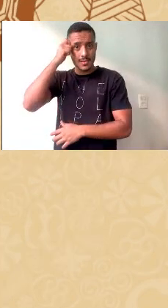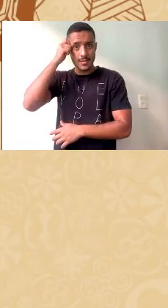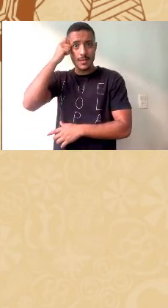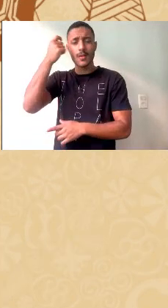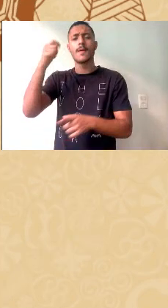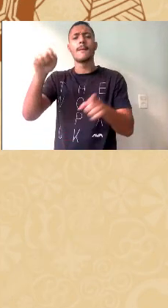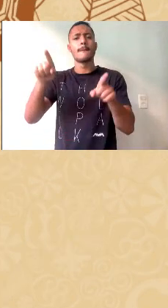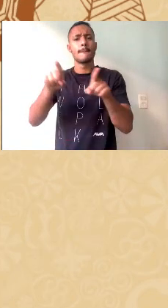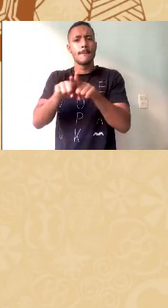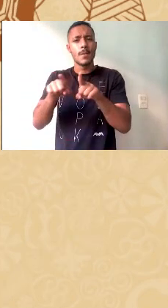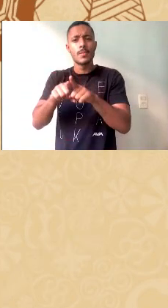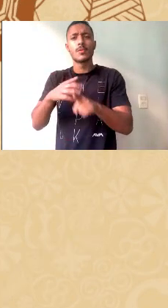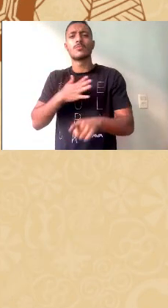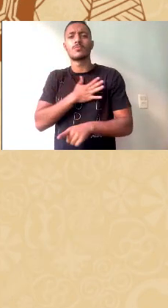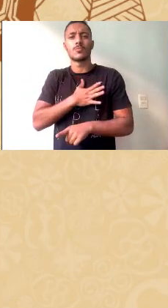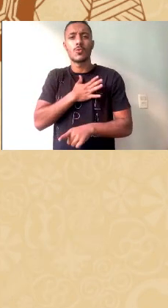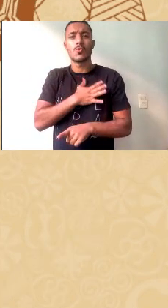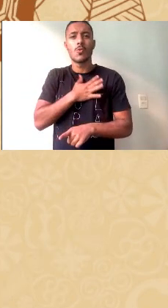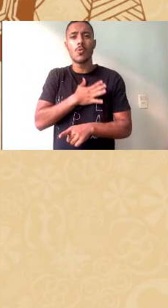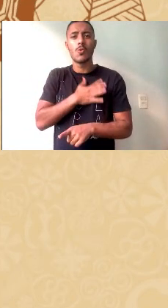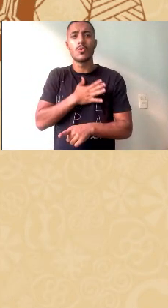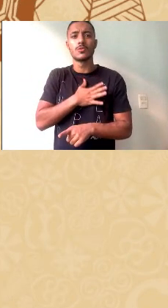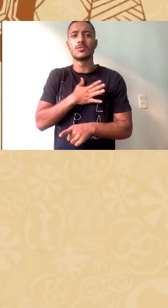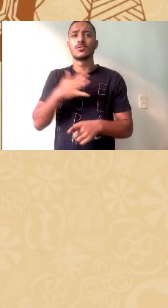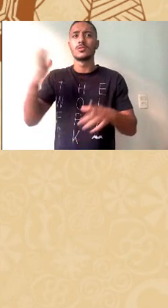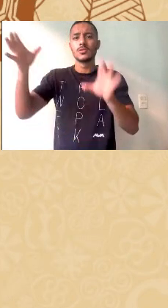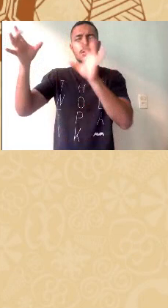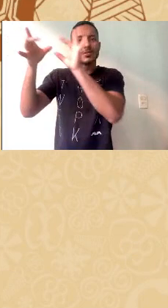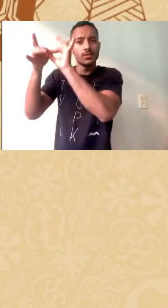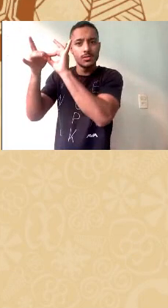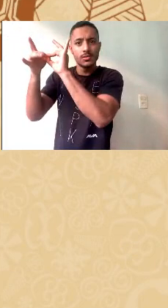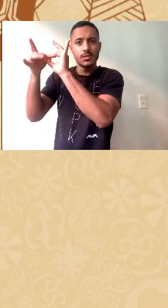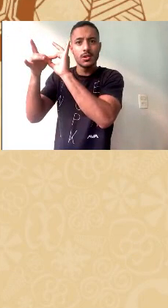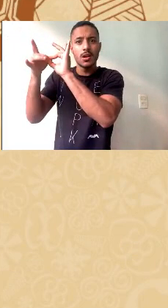eu gosto de fazer link com as questões do presente, né? Assim,